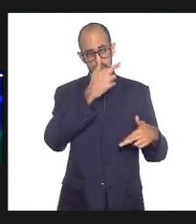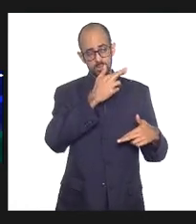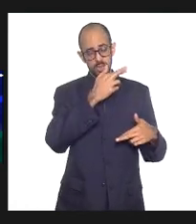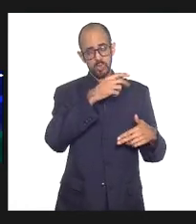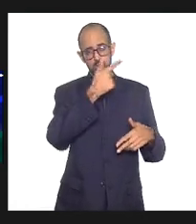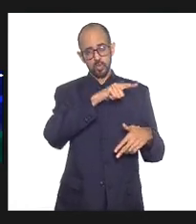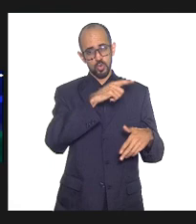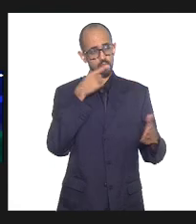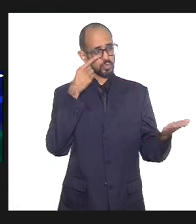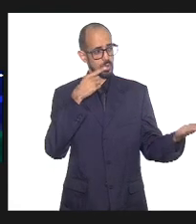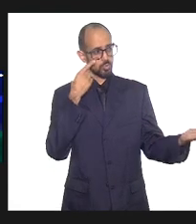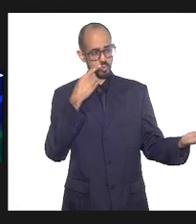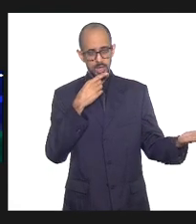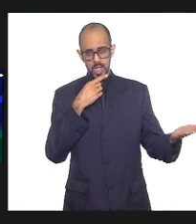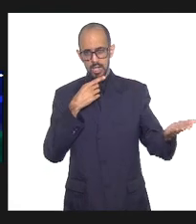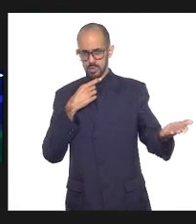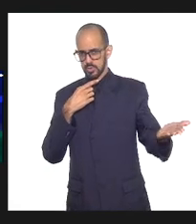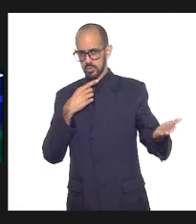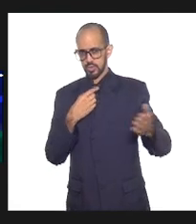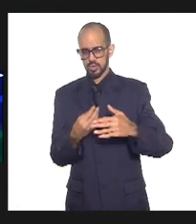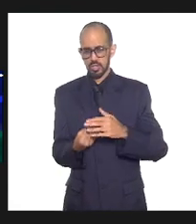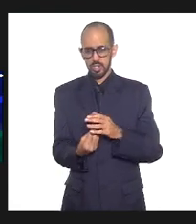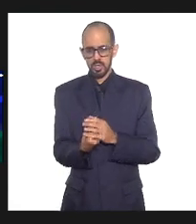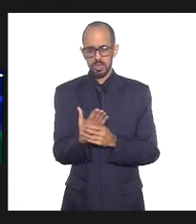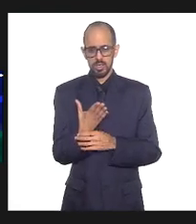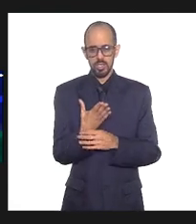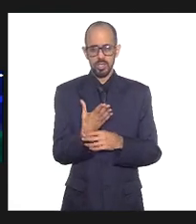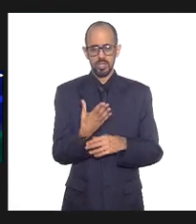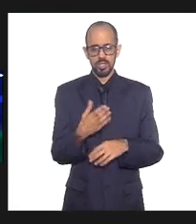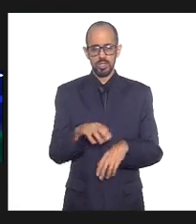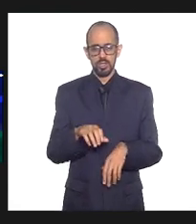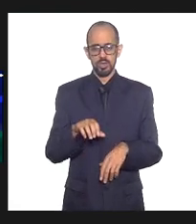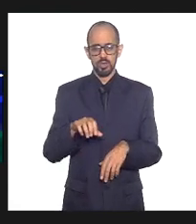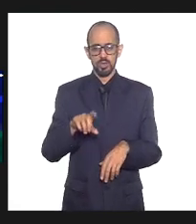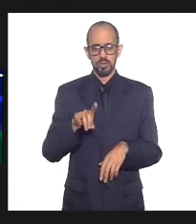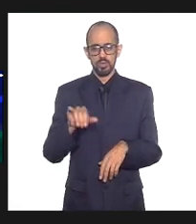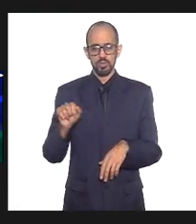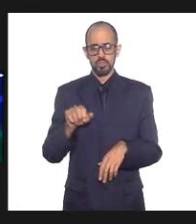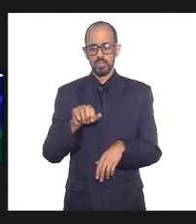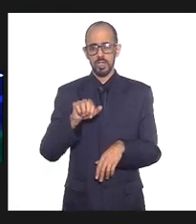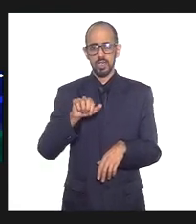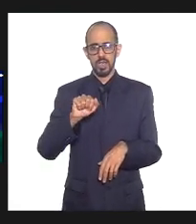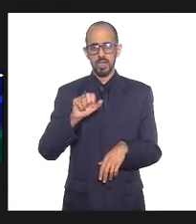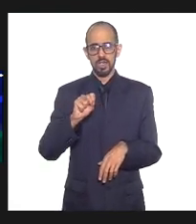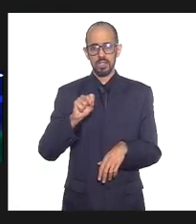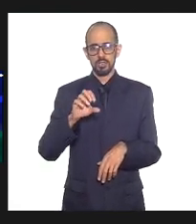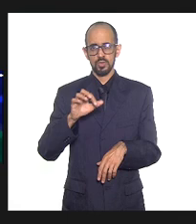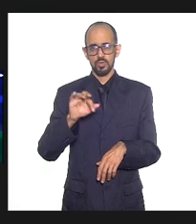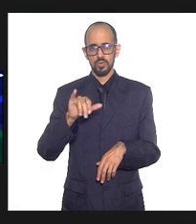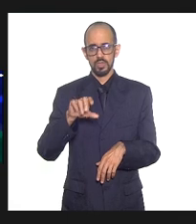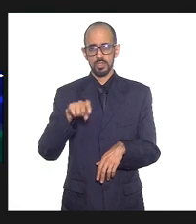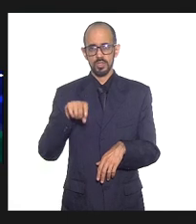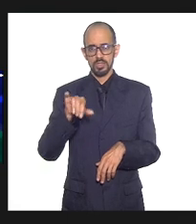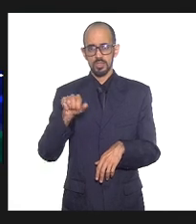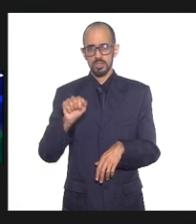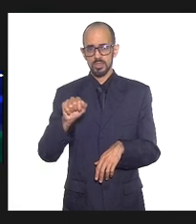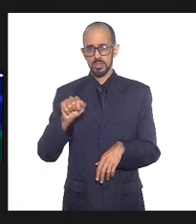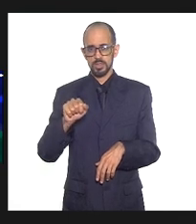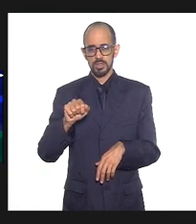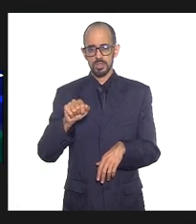outros deputados que criam o dia da asfixia perinatal, que cria a questão